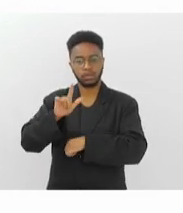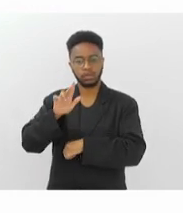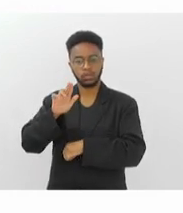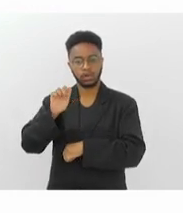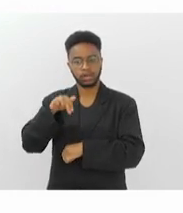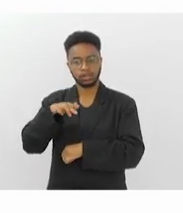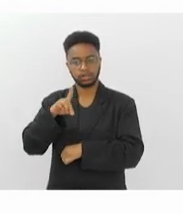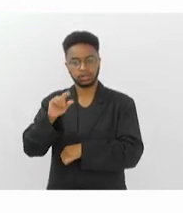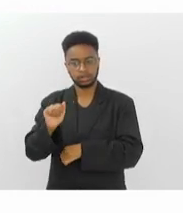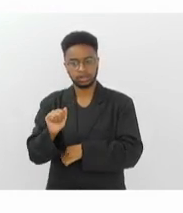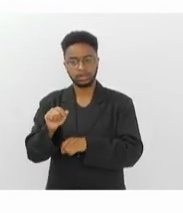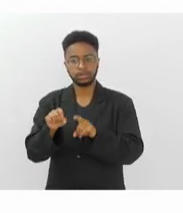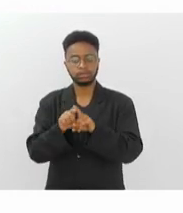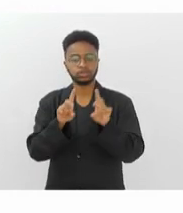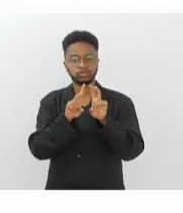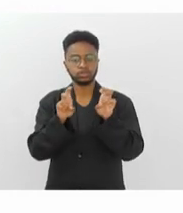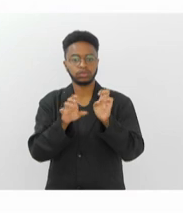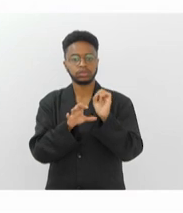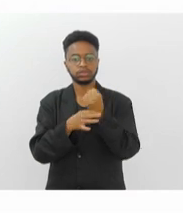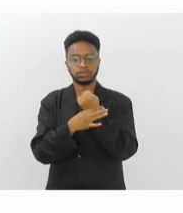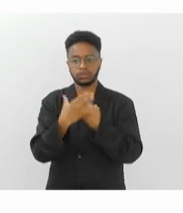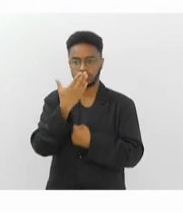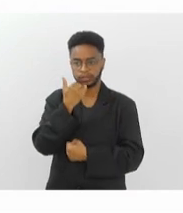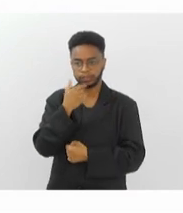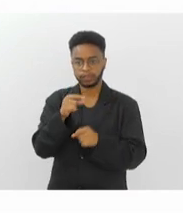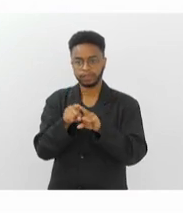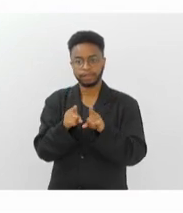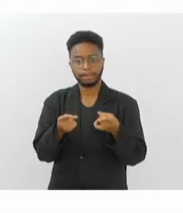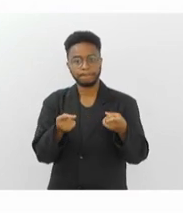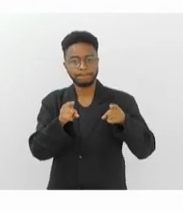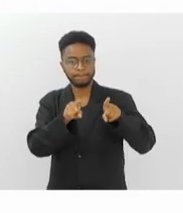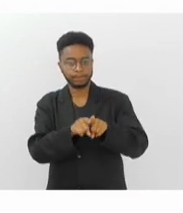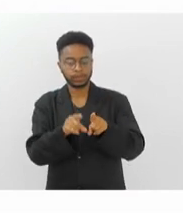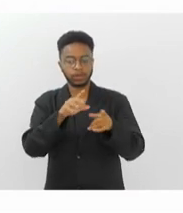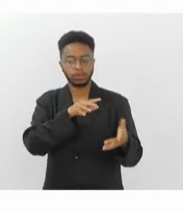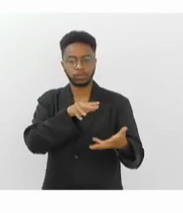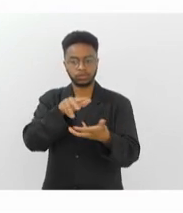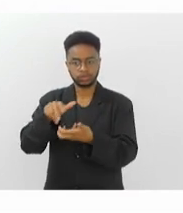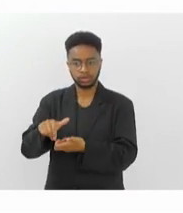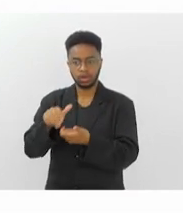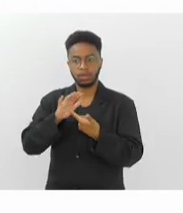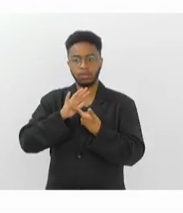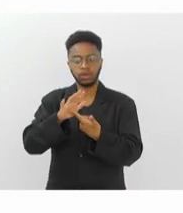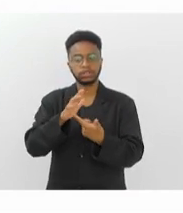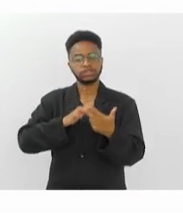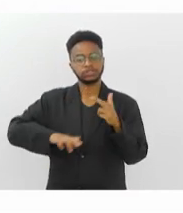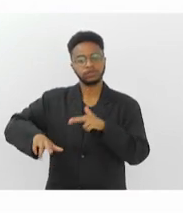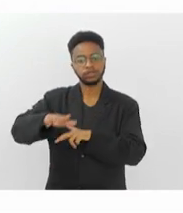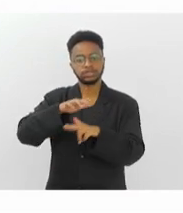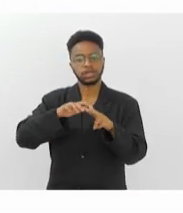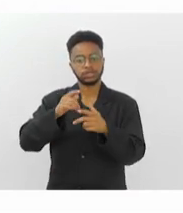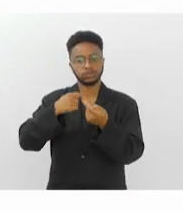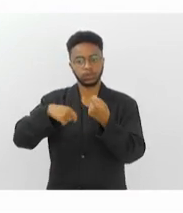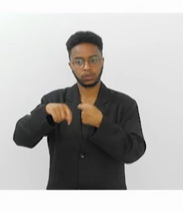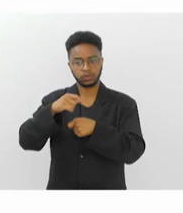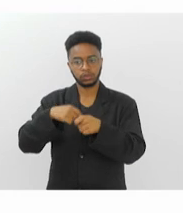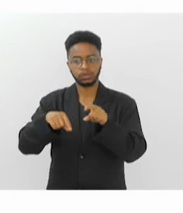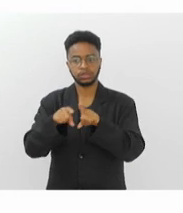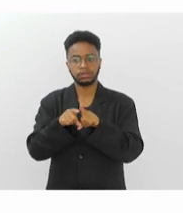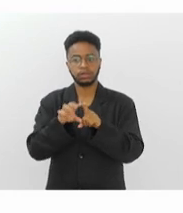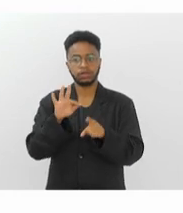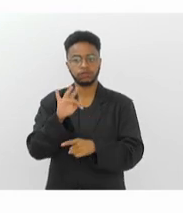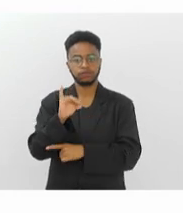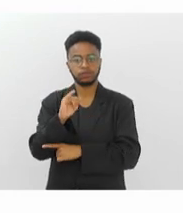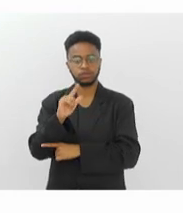sob o lema Segurança Alimentar e Parceria Internacional, o binómio da diversificação económica, a FILDA